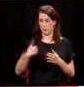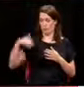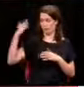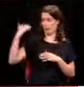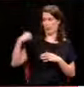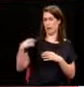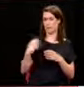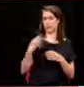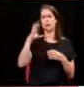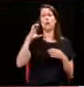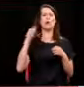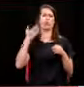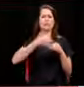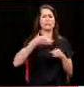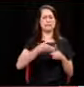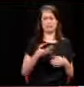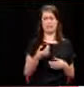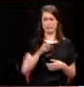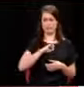cego.